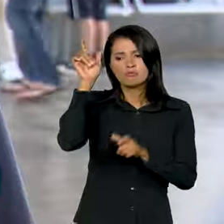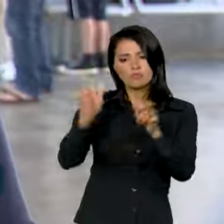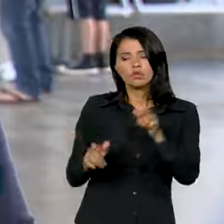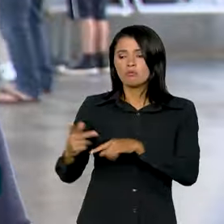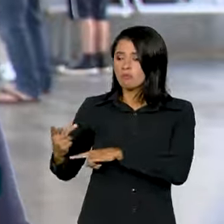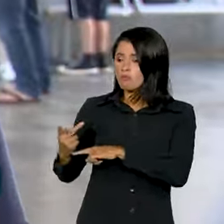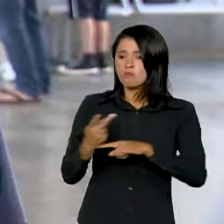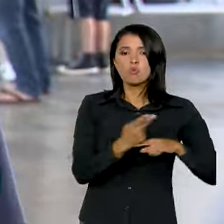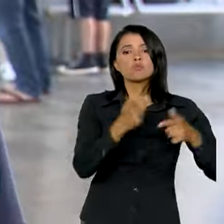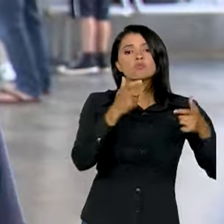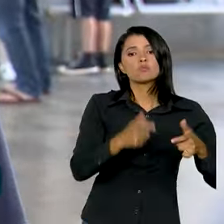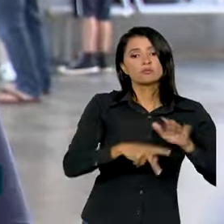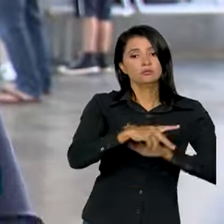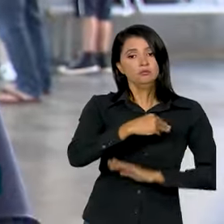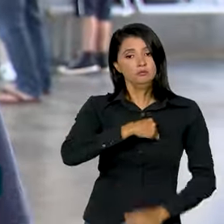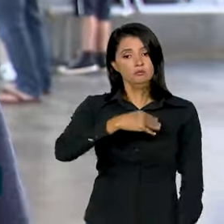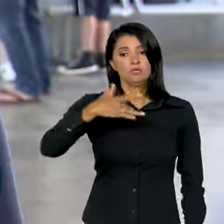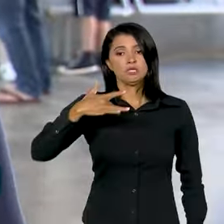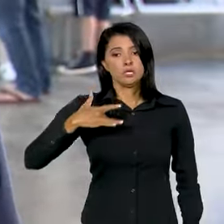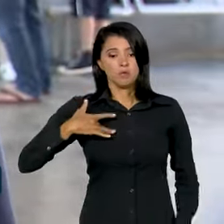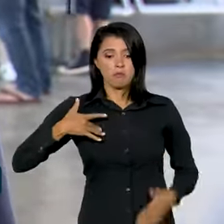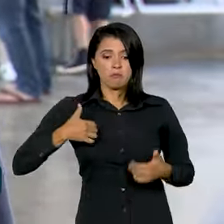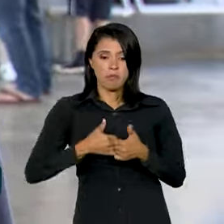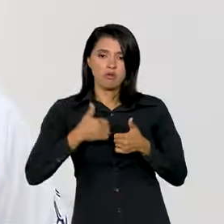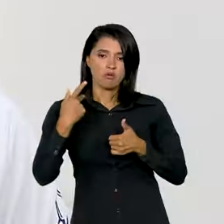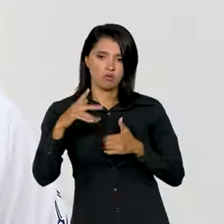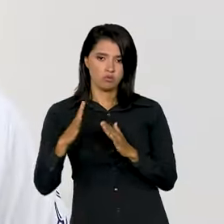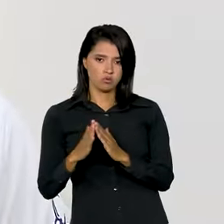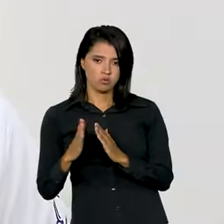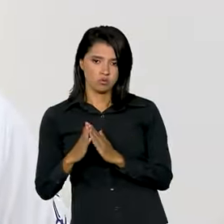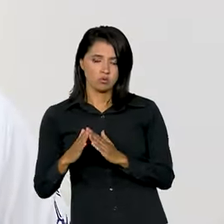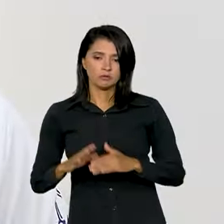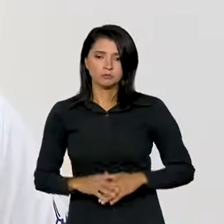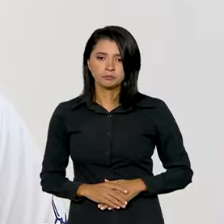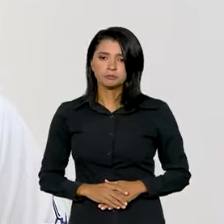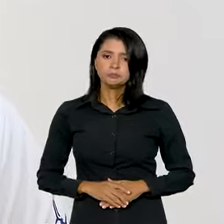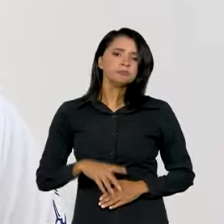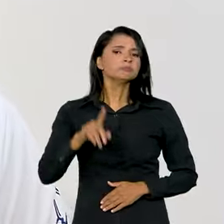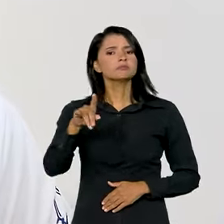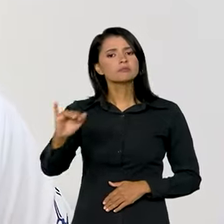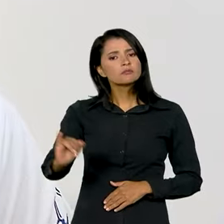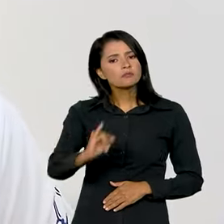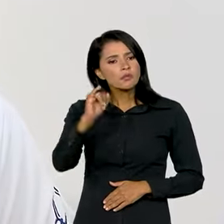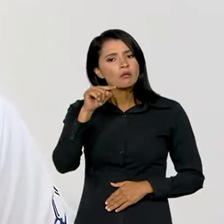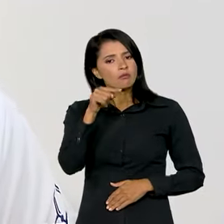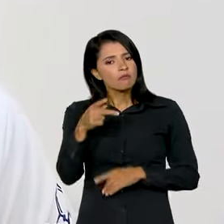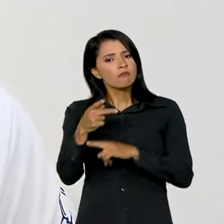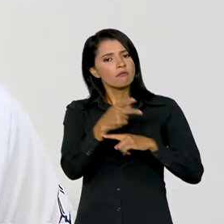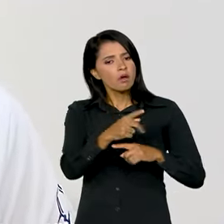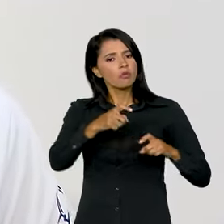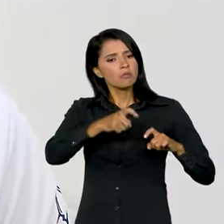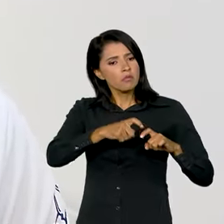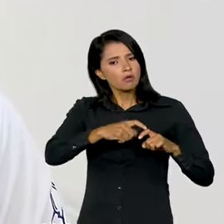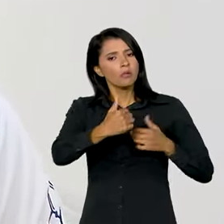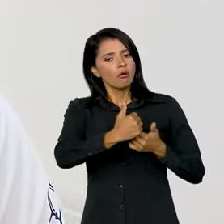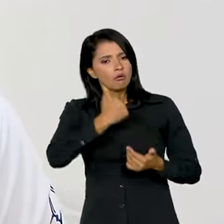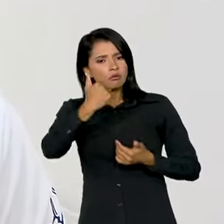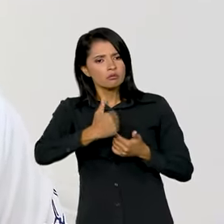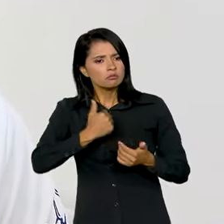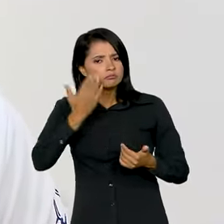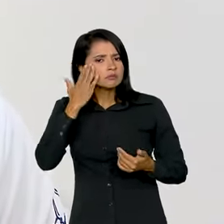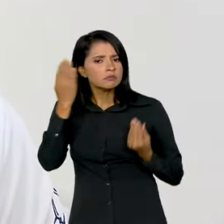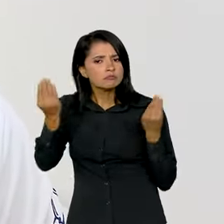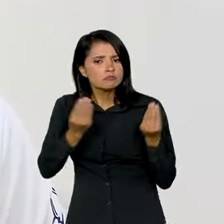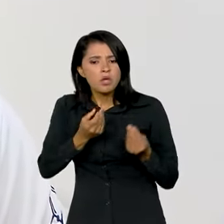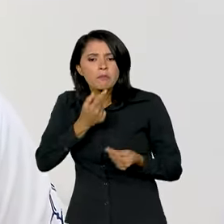busquem a unidade de saúde mais próxima é extremamente importante que busque Orientação médica para saber exatamente Quais as